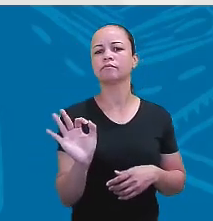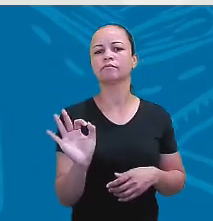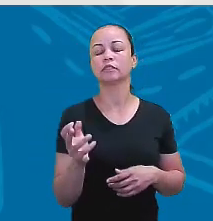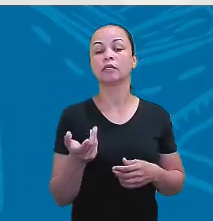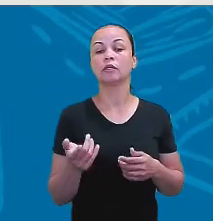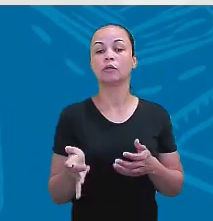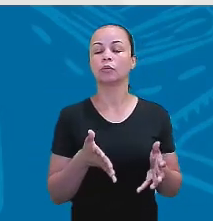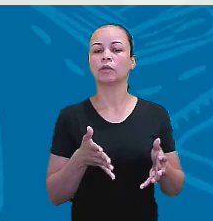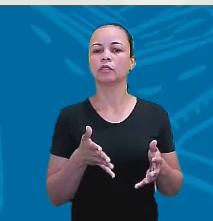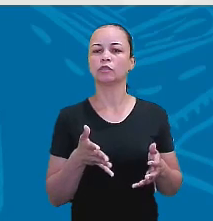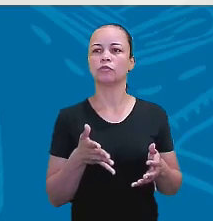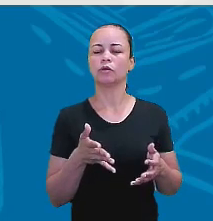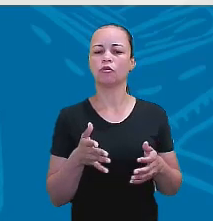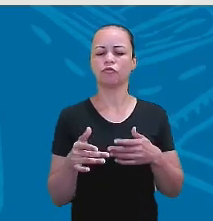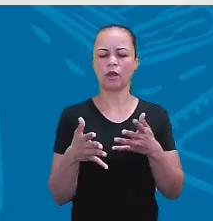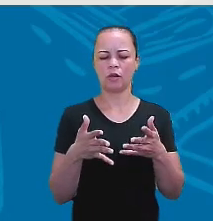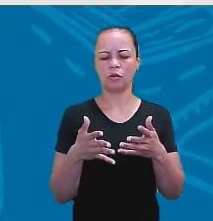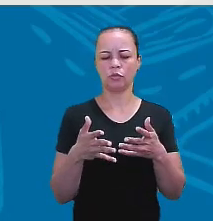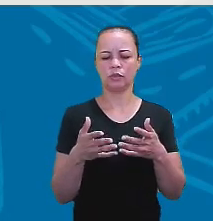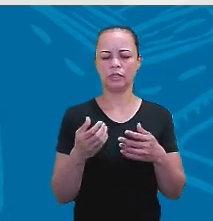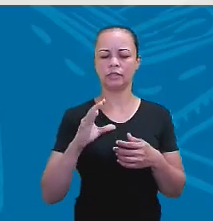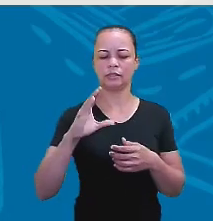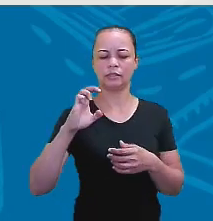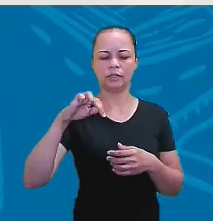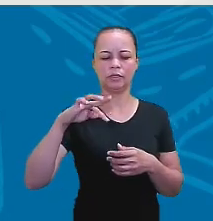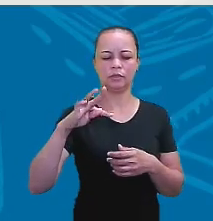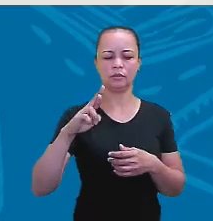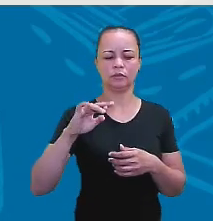considero que centríolos não vai